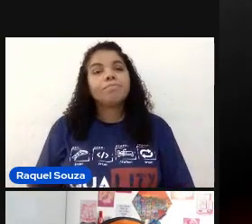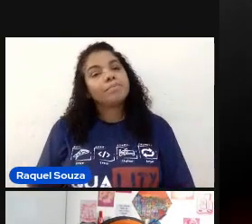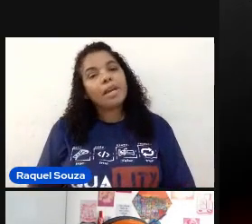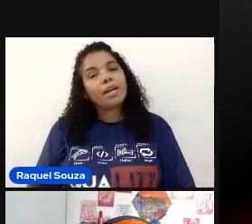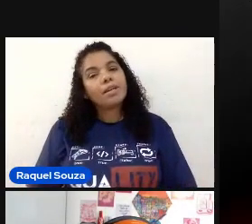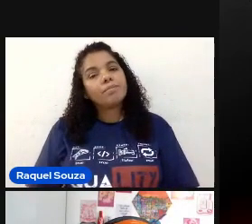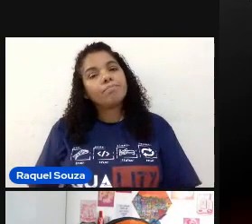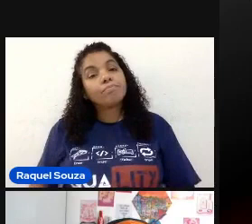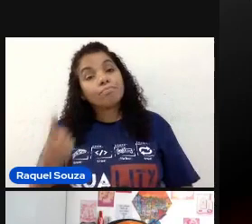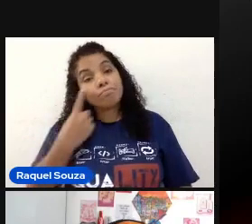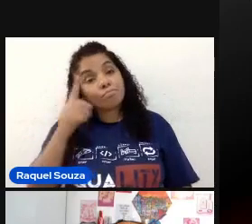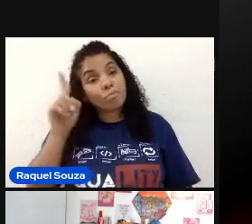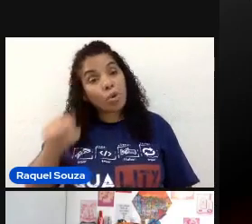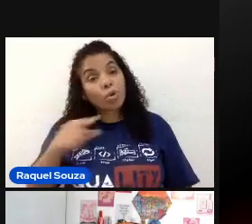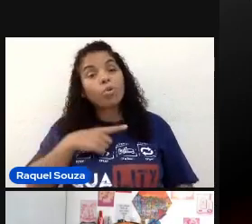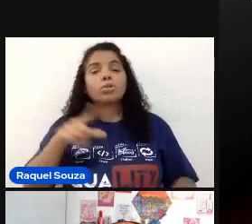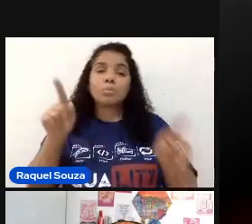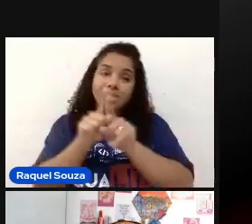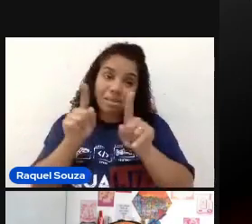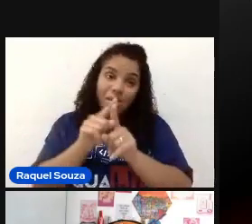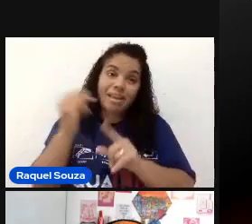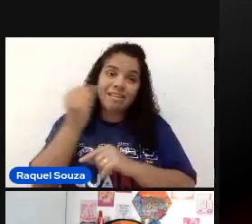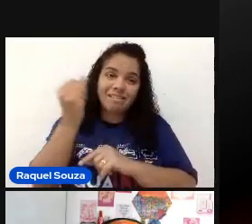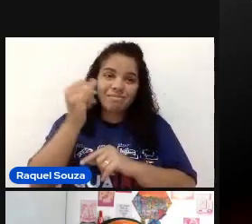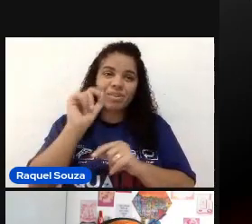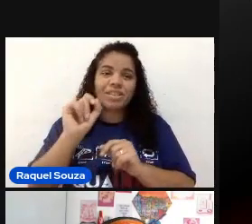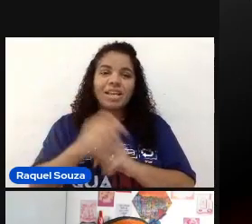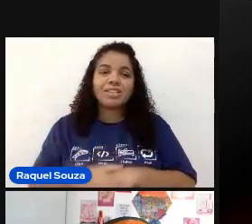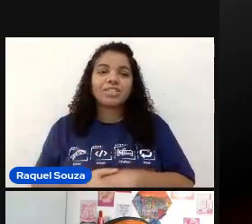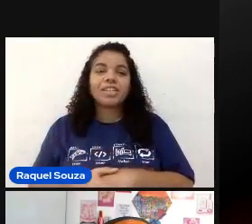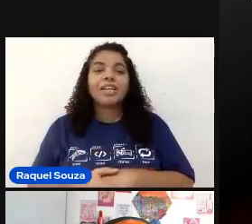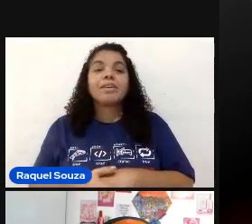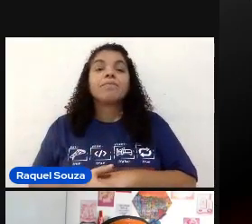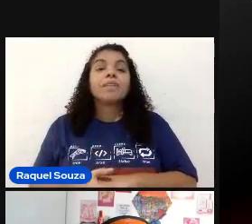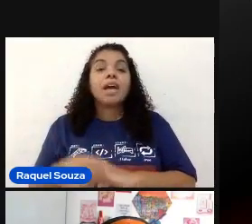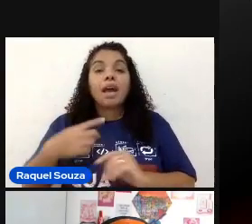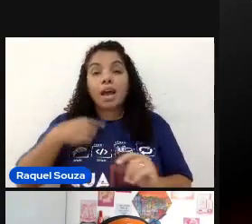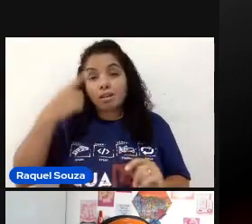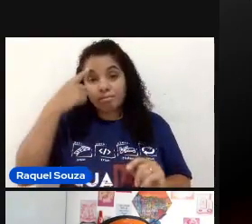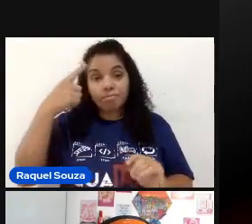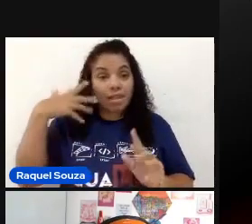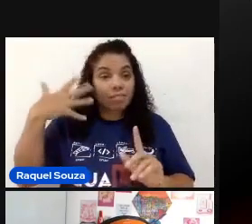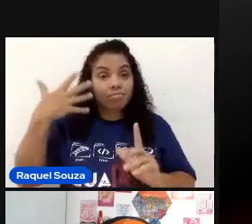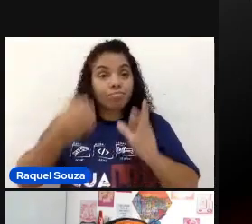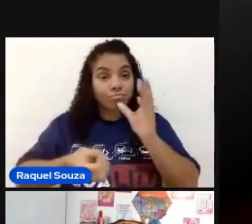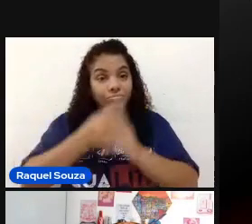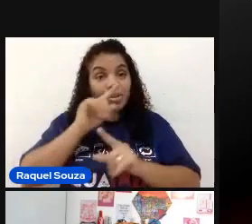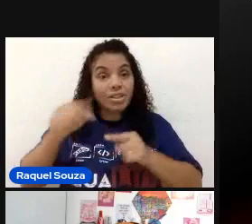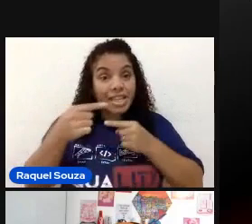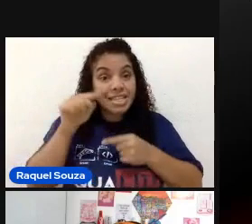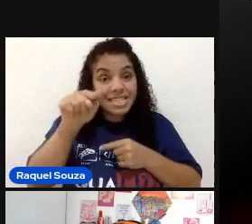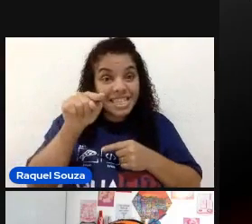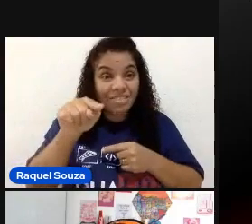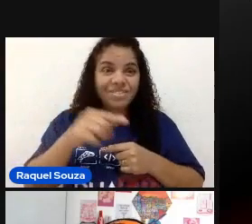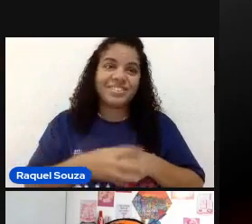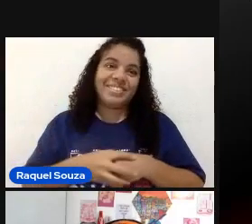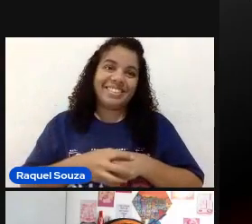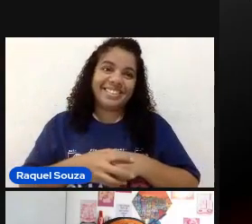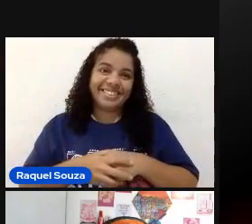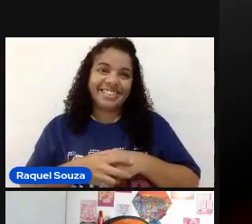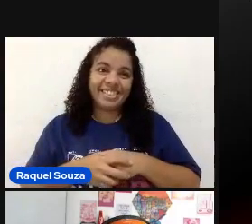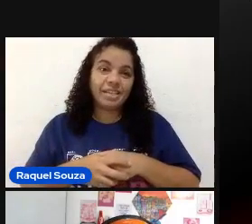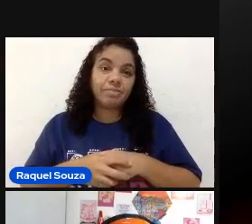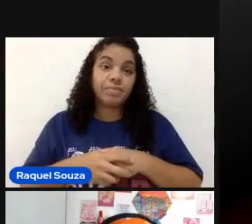Por último, e não menos importante, a ideia dessa palestra surgiu desse desafio aqui, que